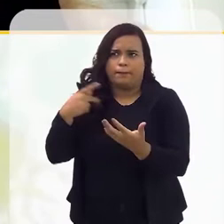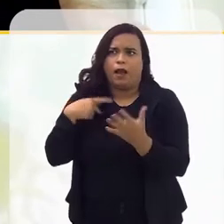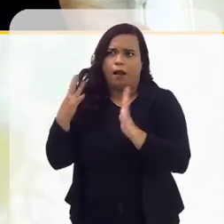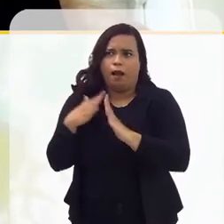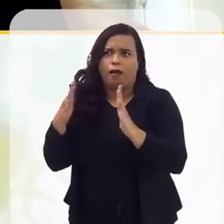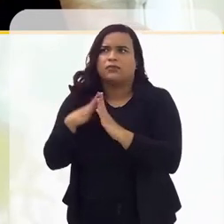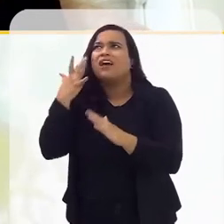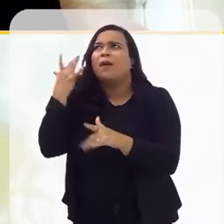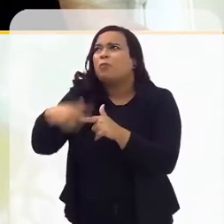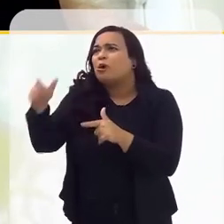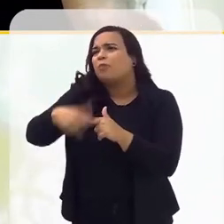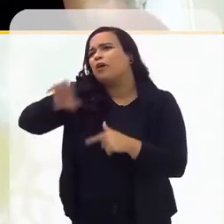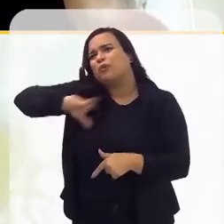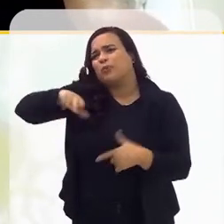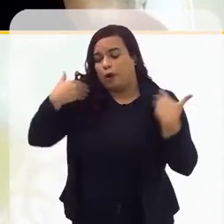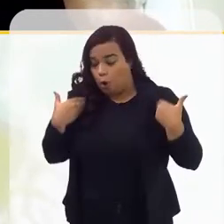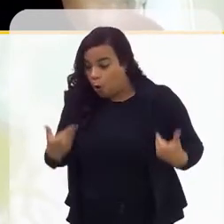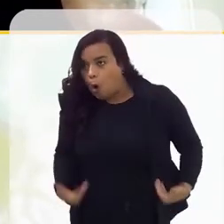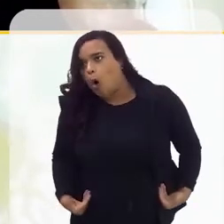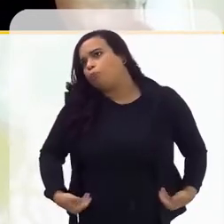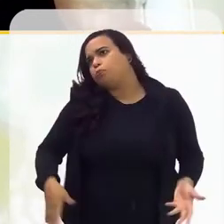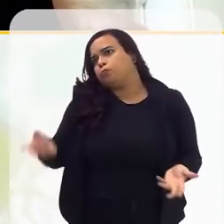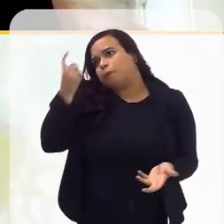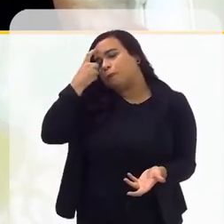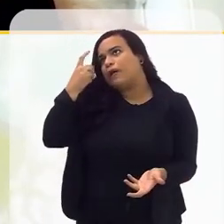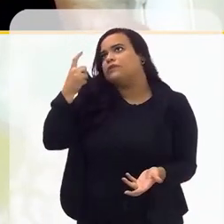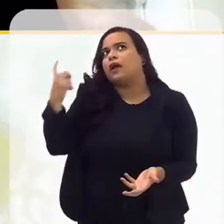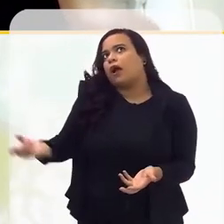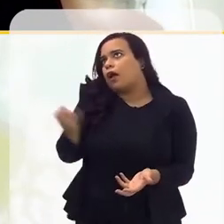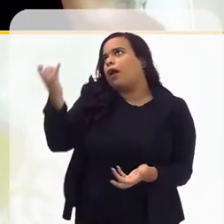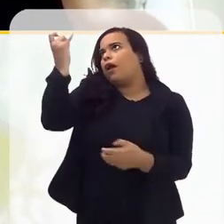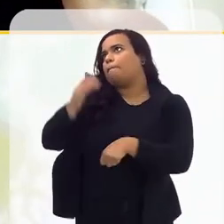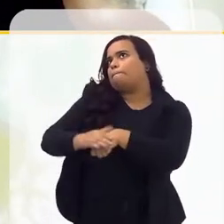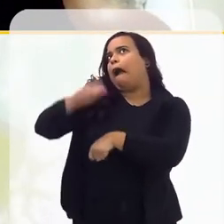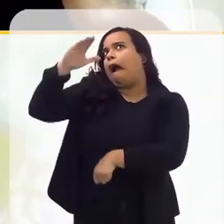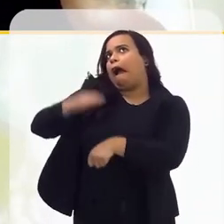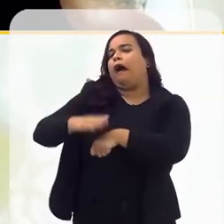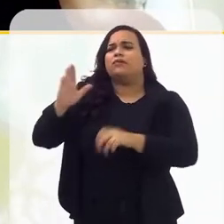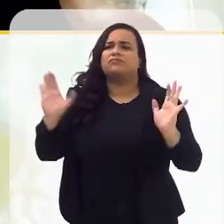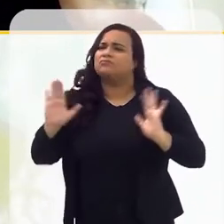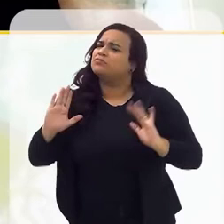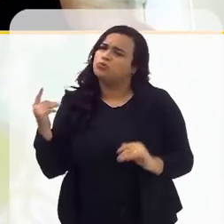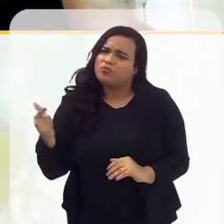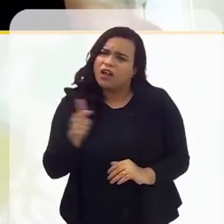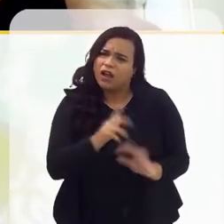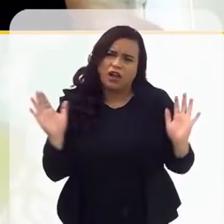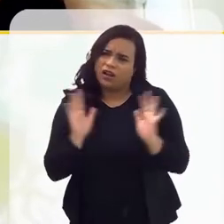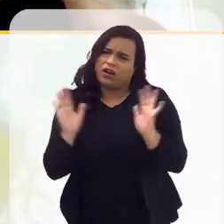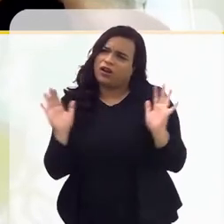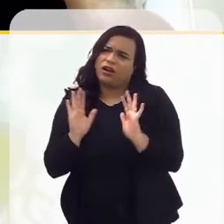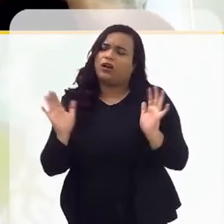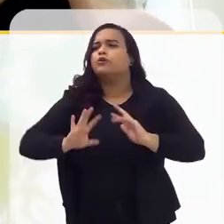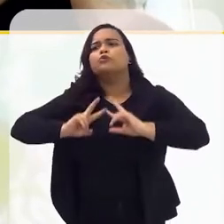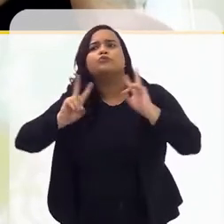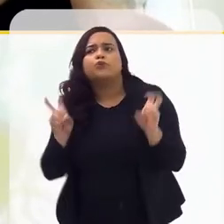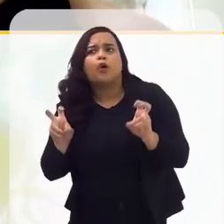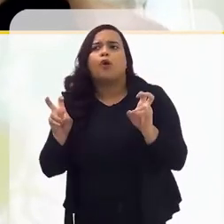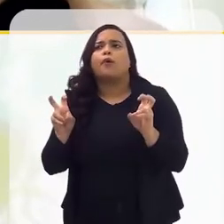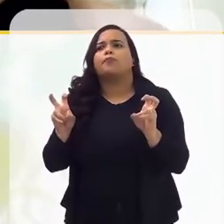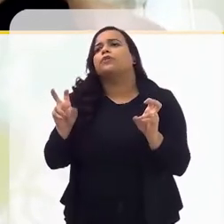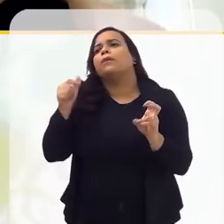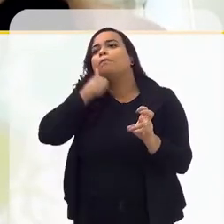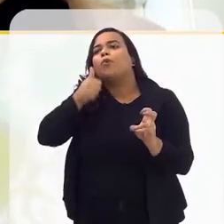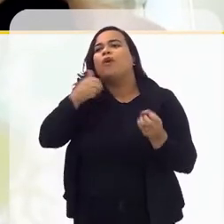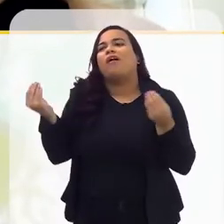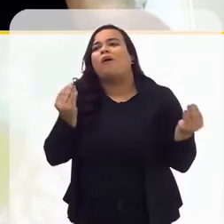problema, assim, essa questão do corpo nunca foi tratada como uma questão crucial, né, fundamental no corpo, no que diz respeito